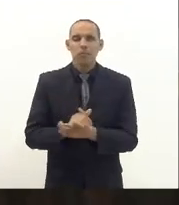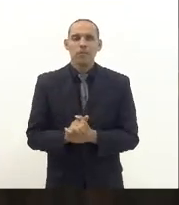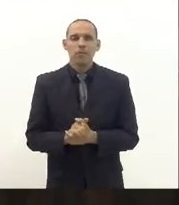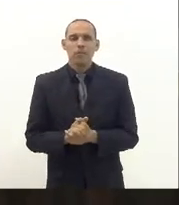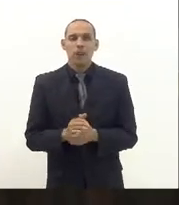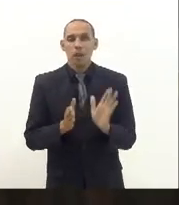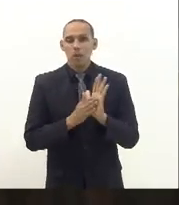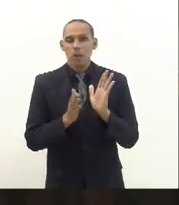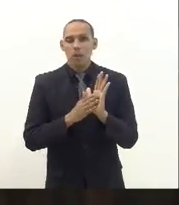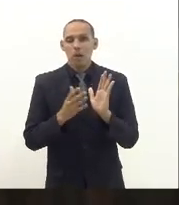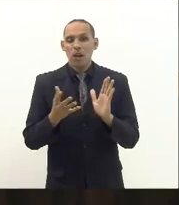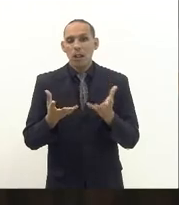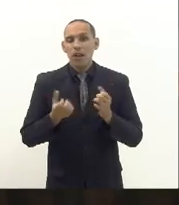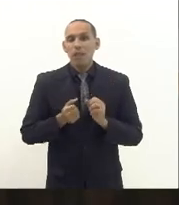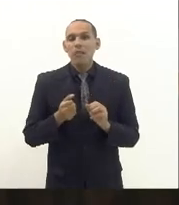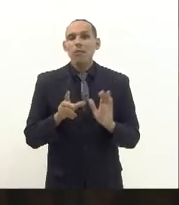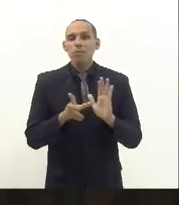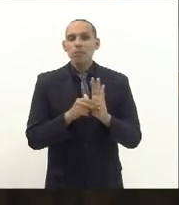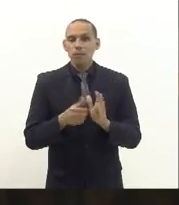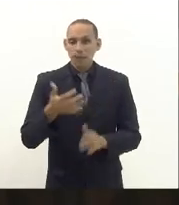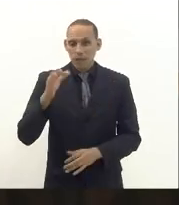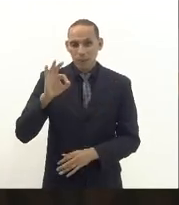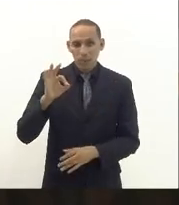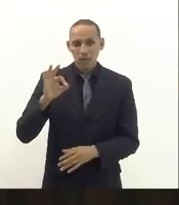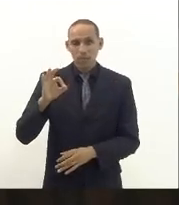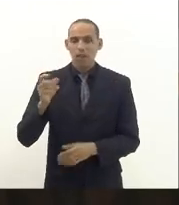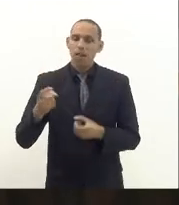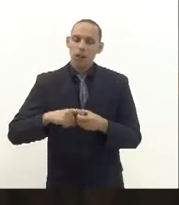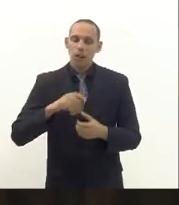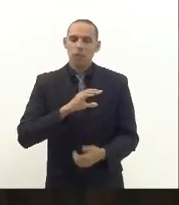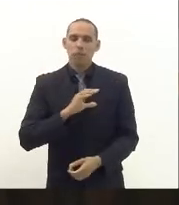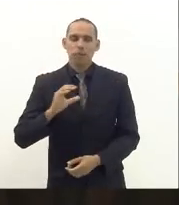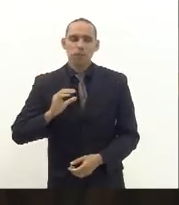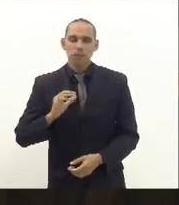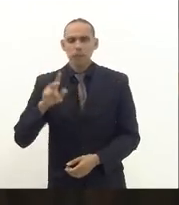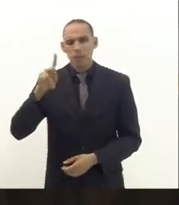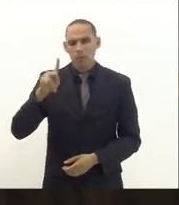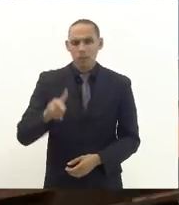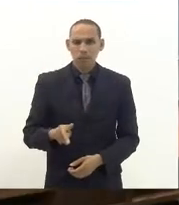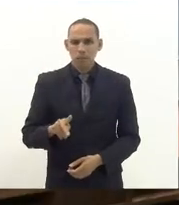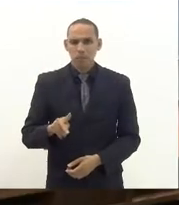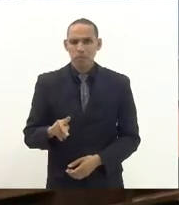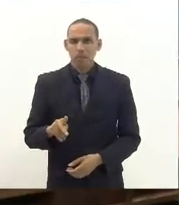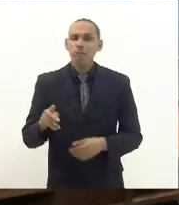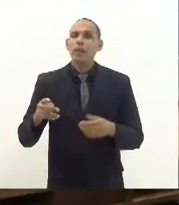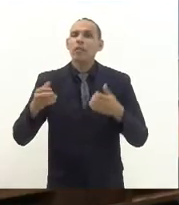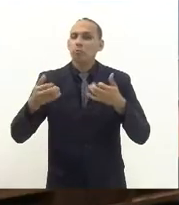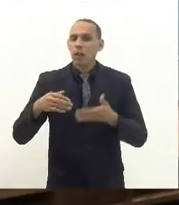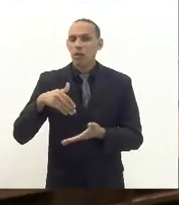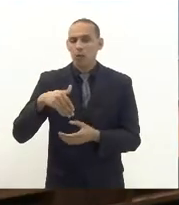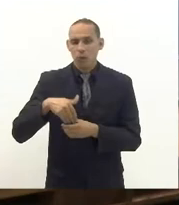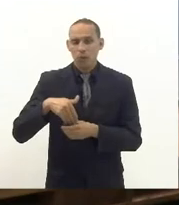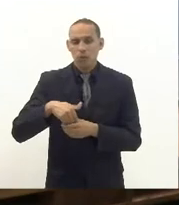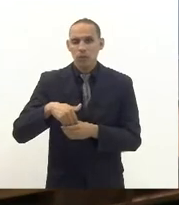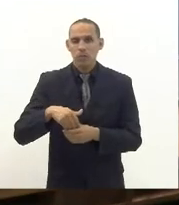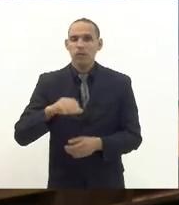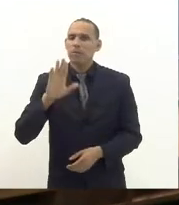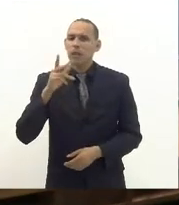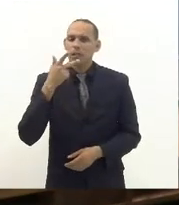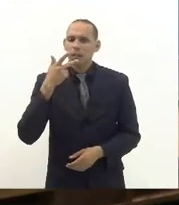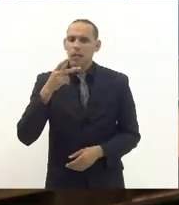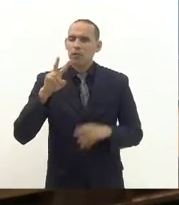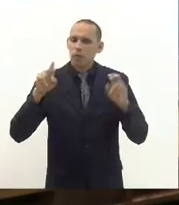discussão A presente proposta recebeu dez emendas e a torna de comissões Presidente aumenta que falar sobre